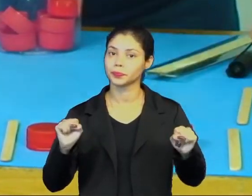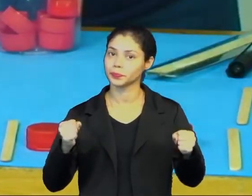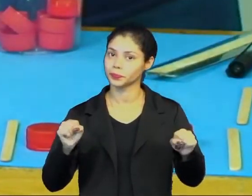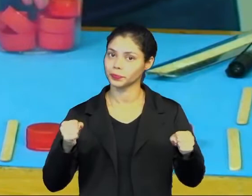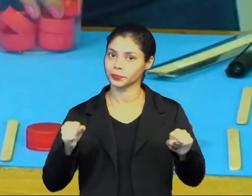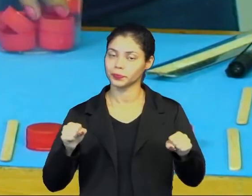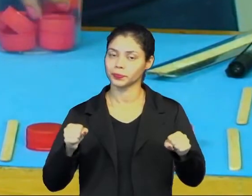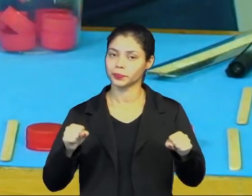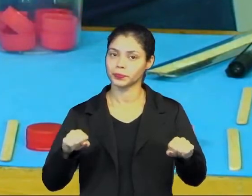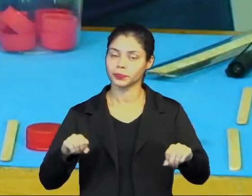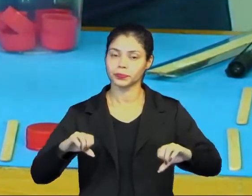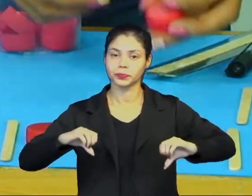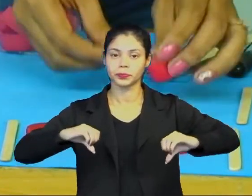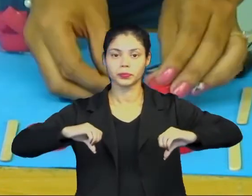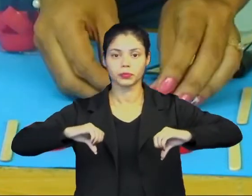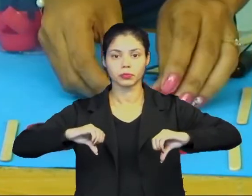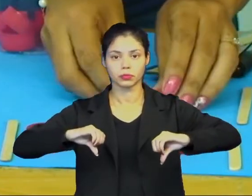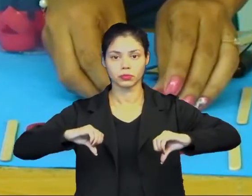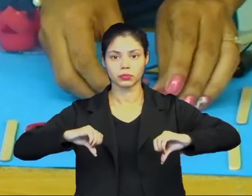8,